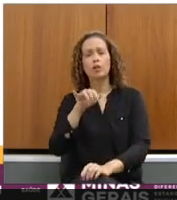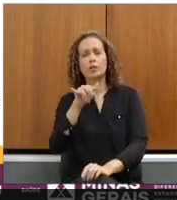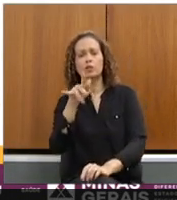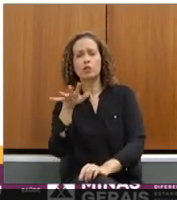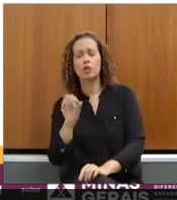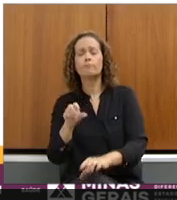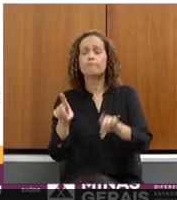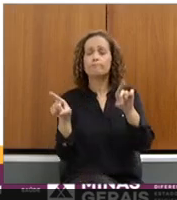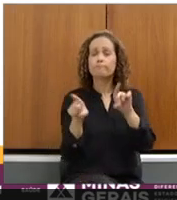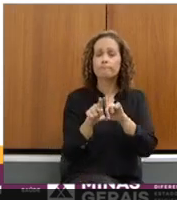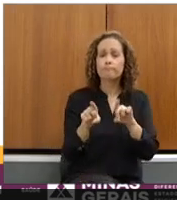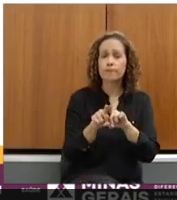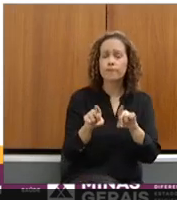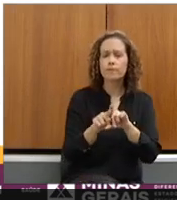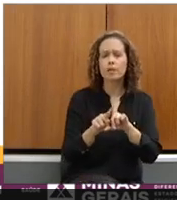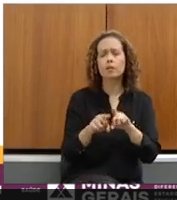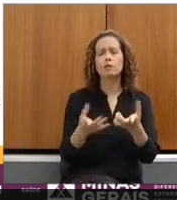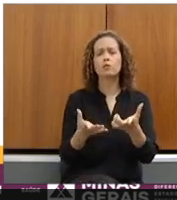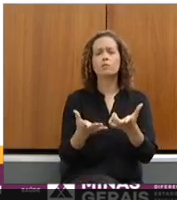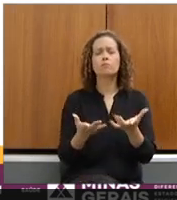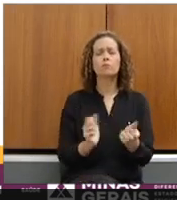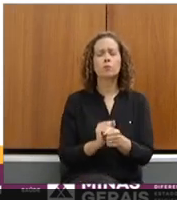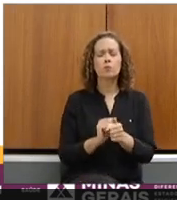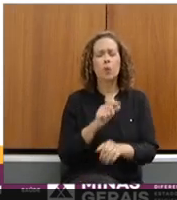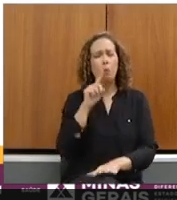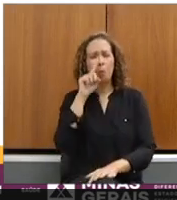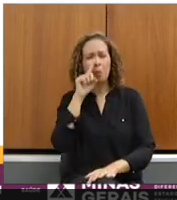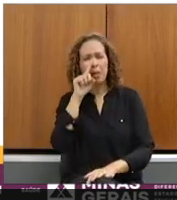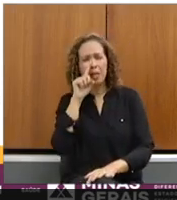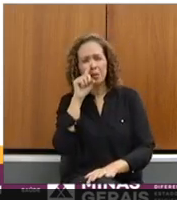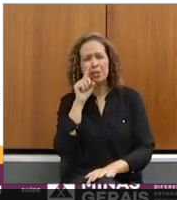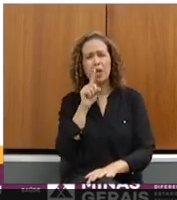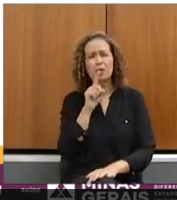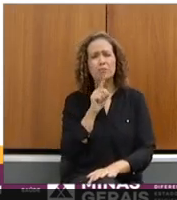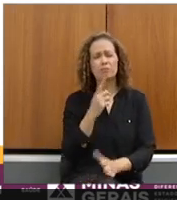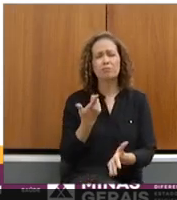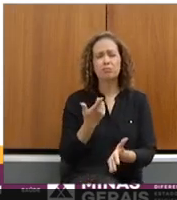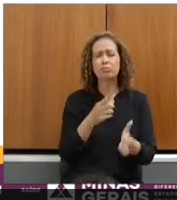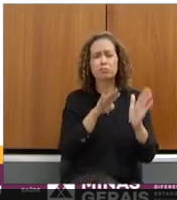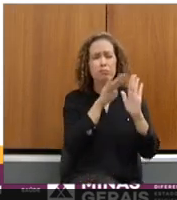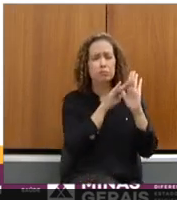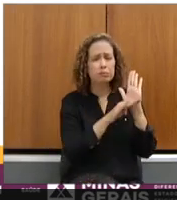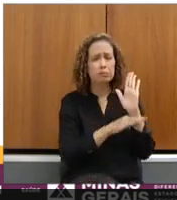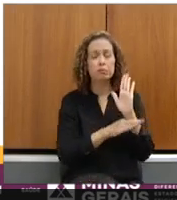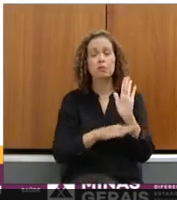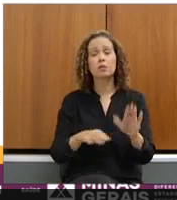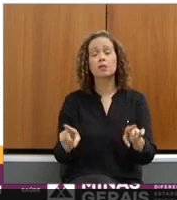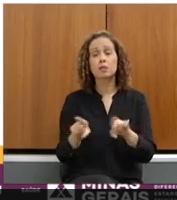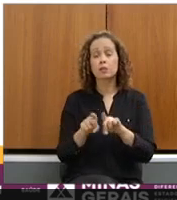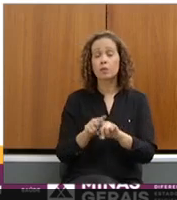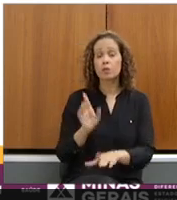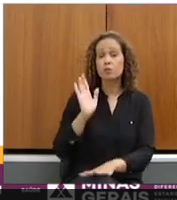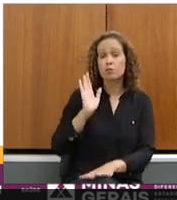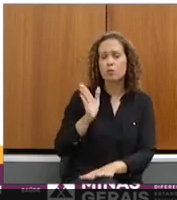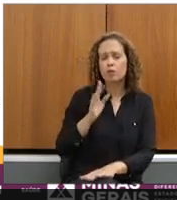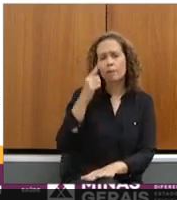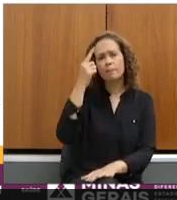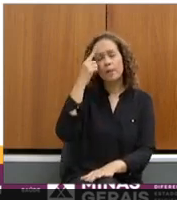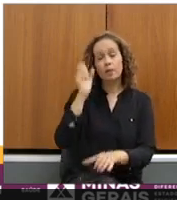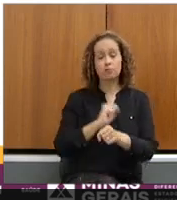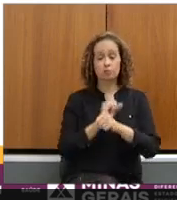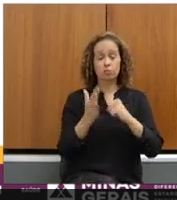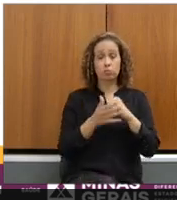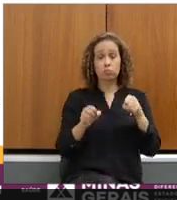resposta localizada e de uma forma geral nós estamos agora com credenciamento já pensando no pós